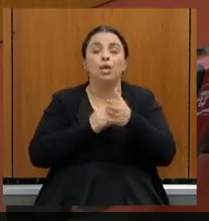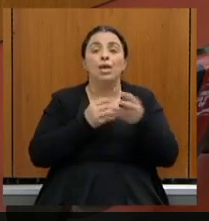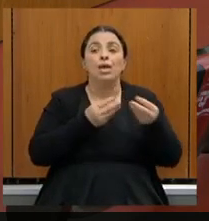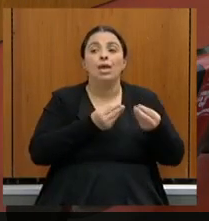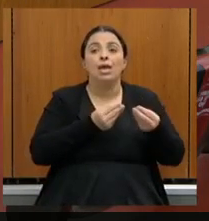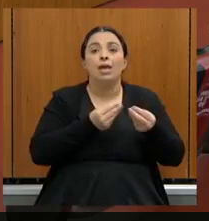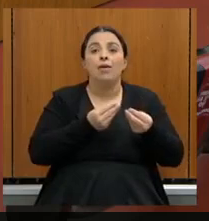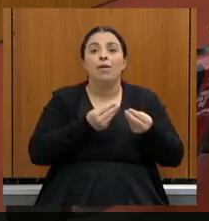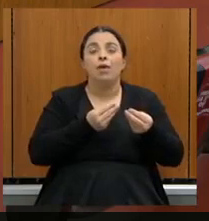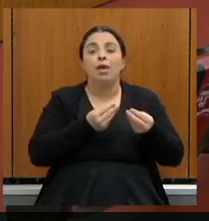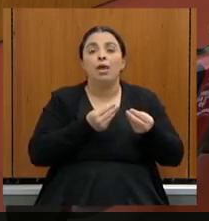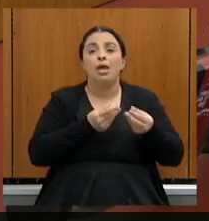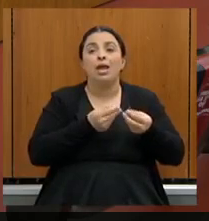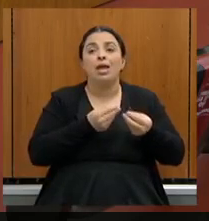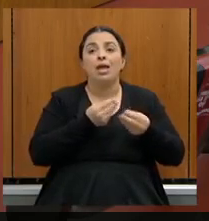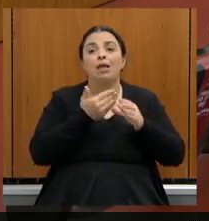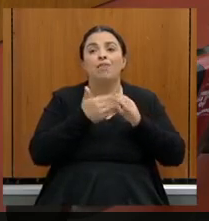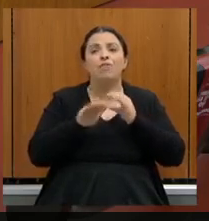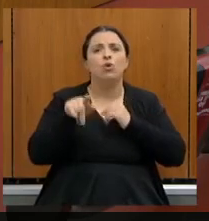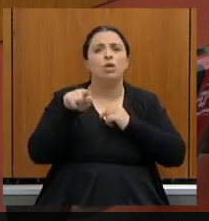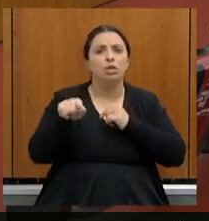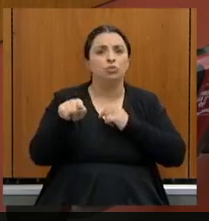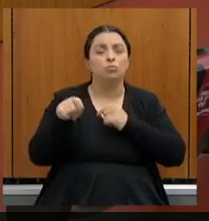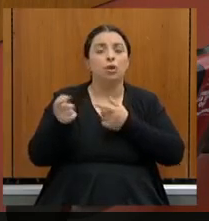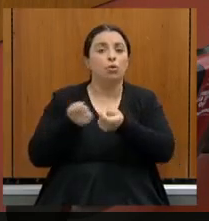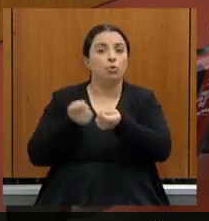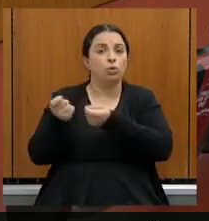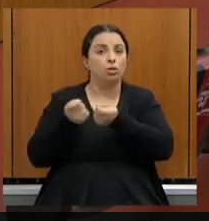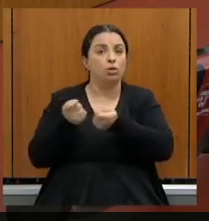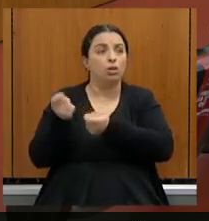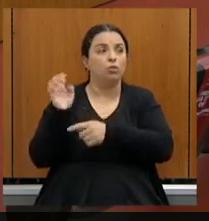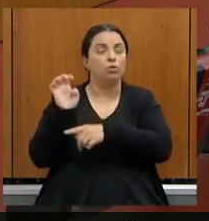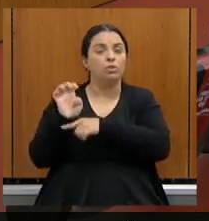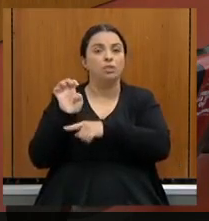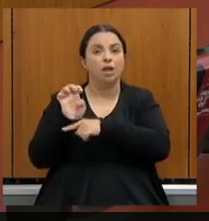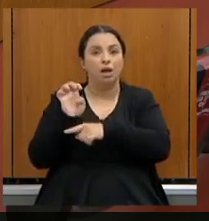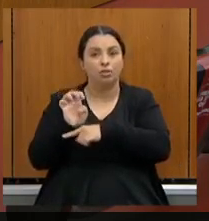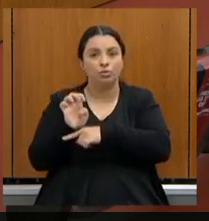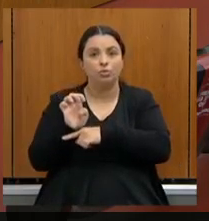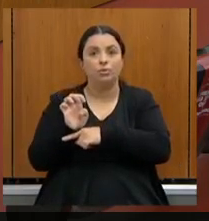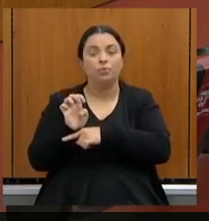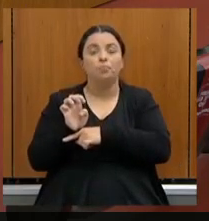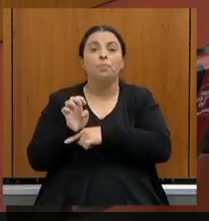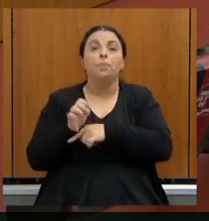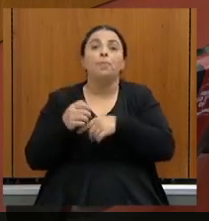Estado, deputado, e, nesse